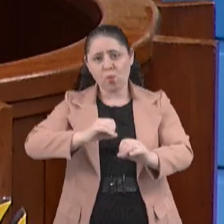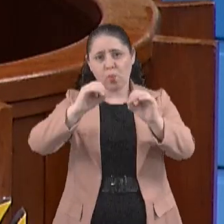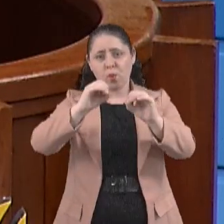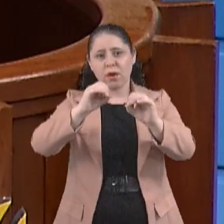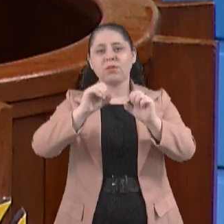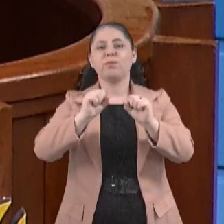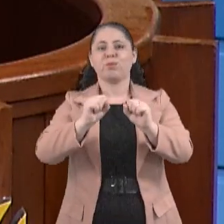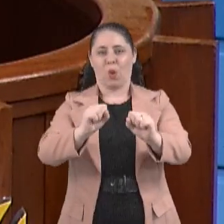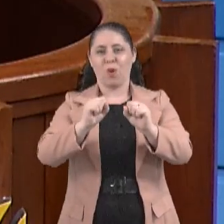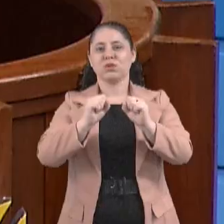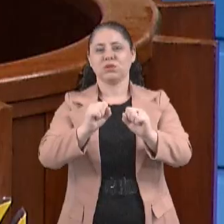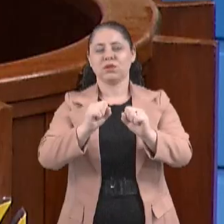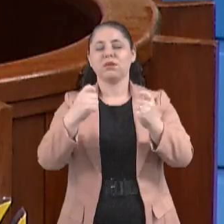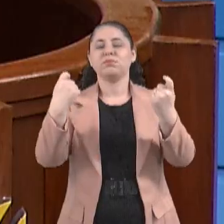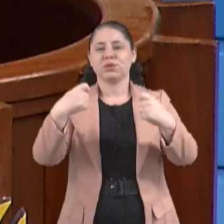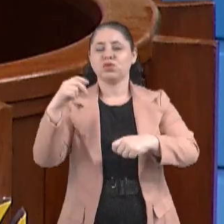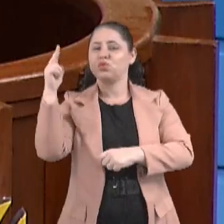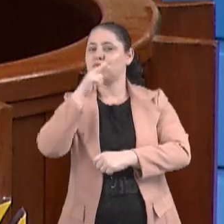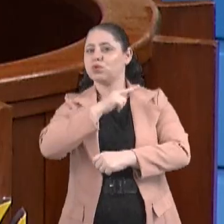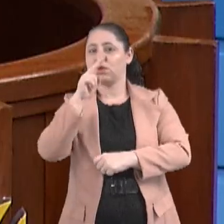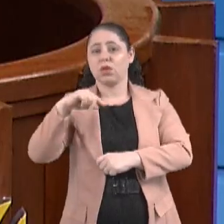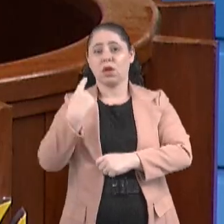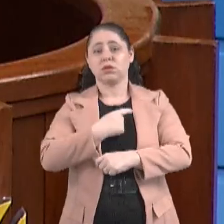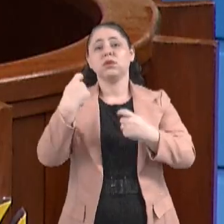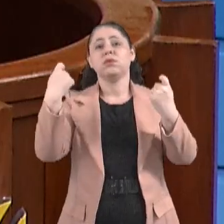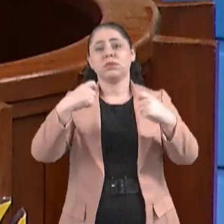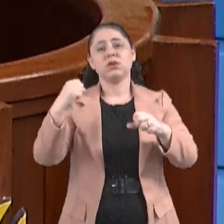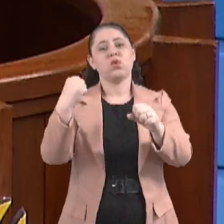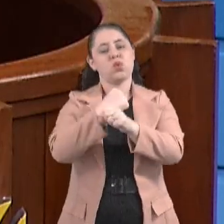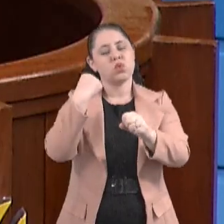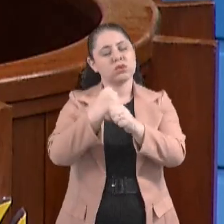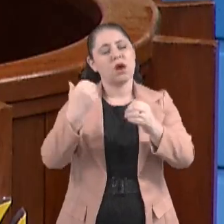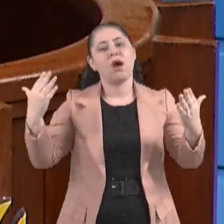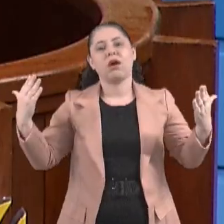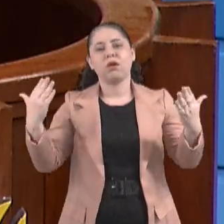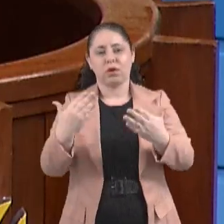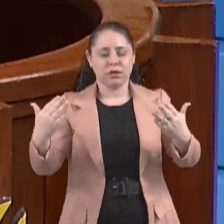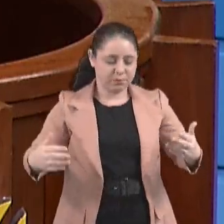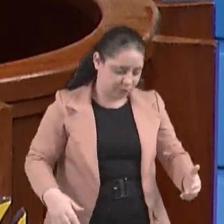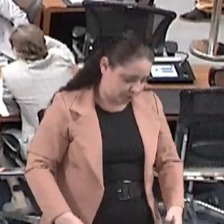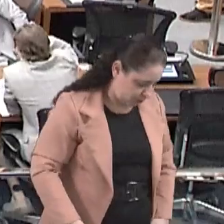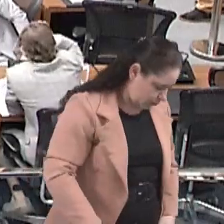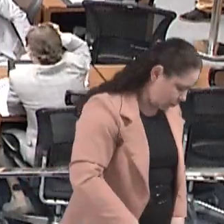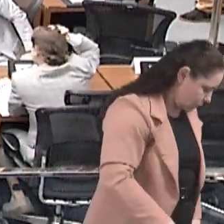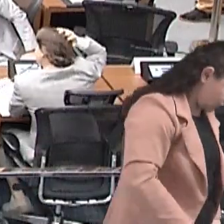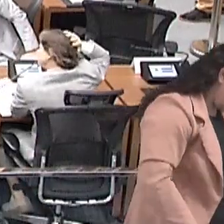Ele é necessário e ele é urgente. Mas a gente precisa construí-lo agora. Obrigada.